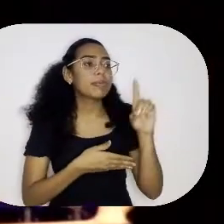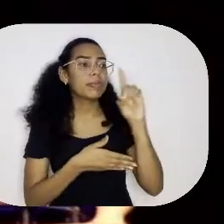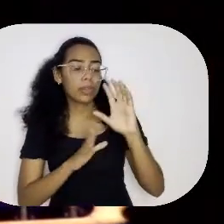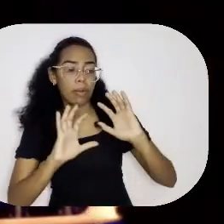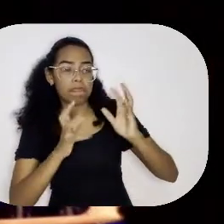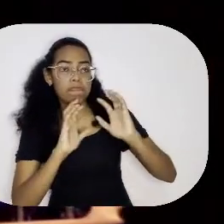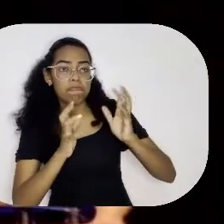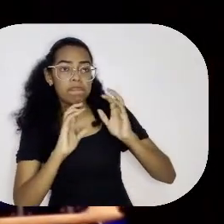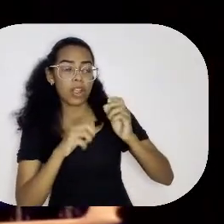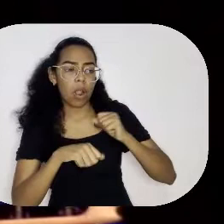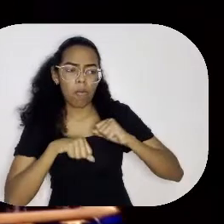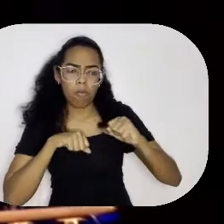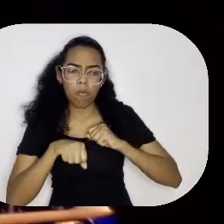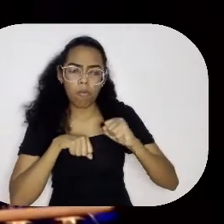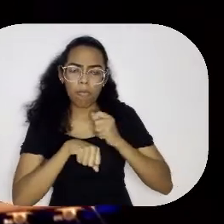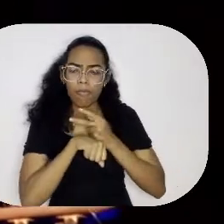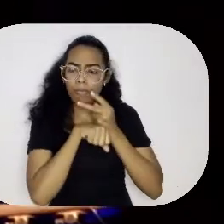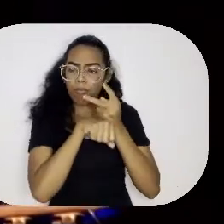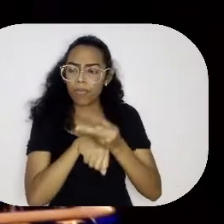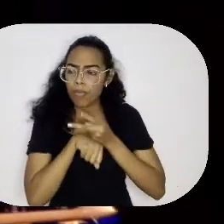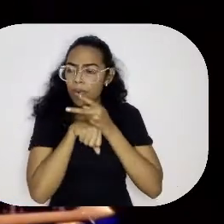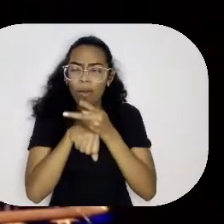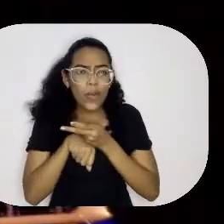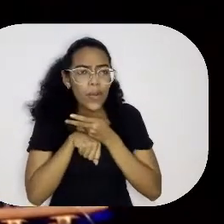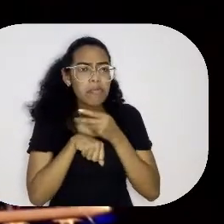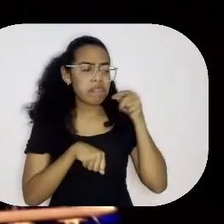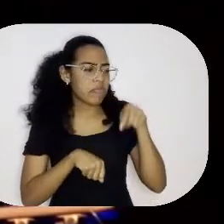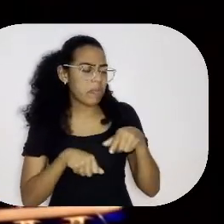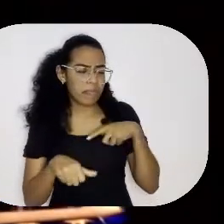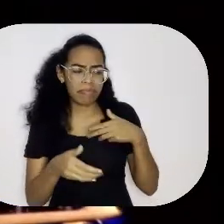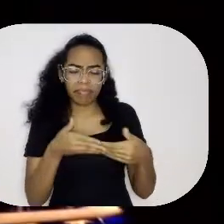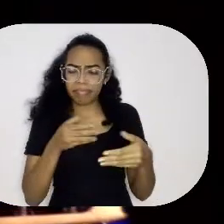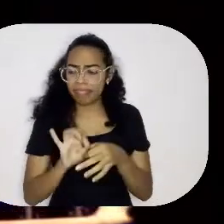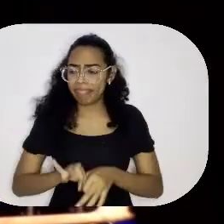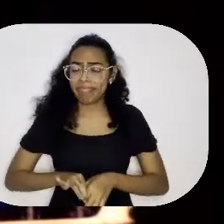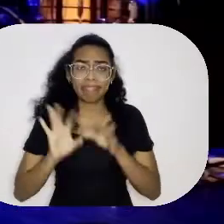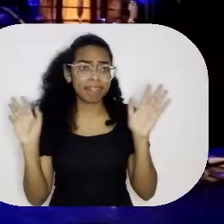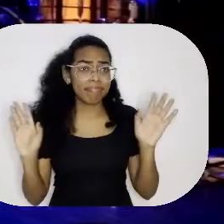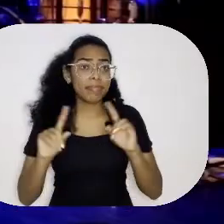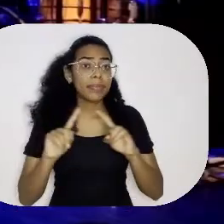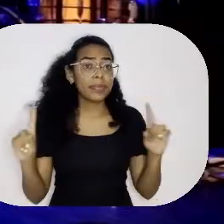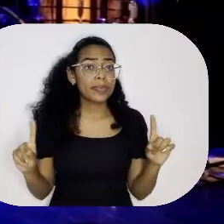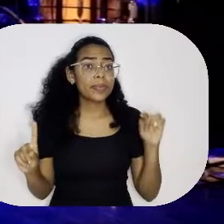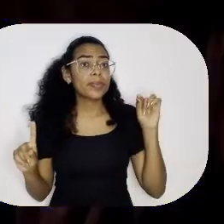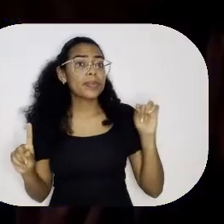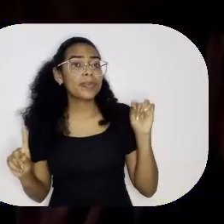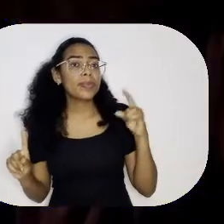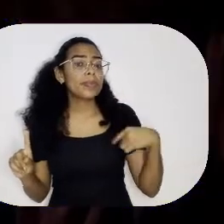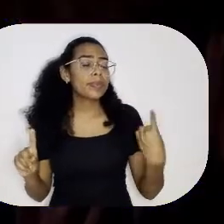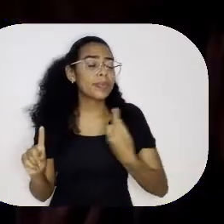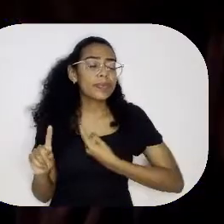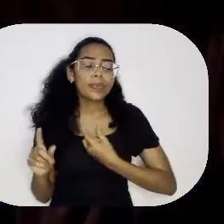dominical. A bola que ainda corro atrás nesse tempo tanto faz.